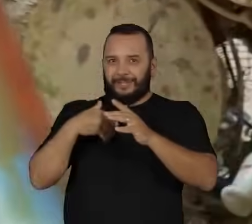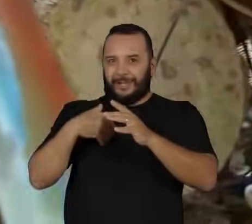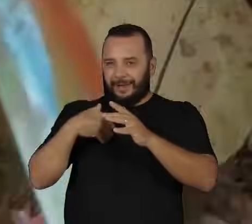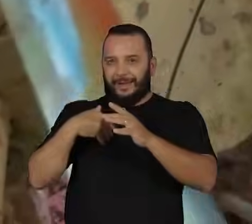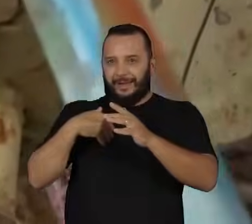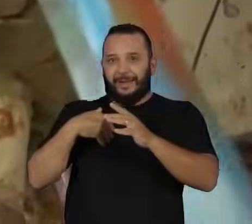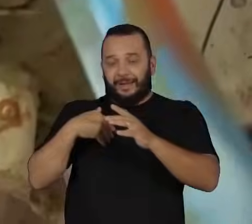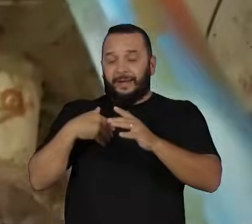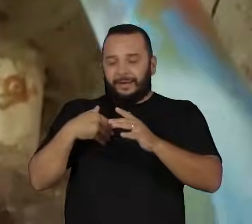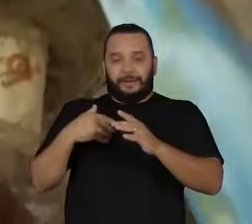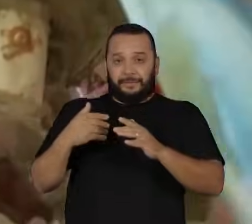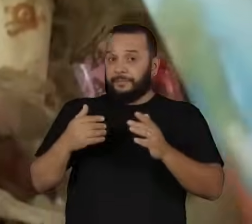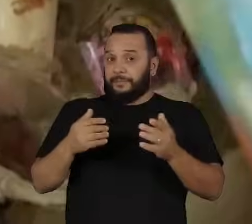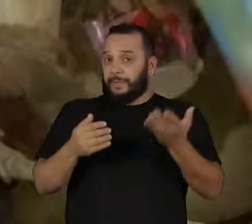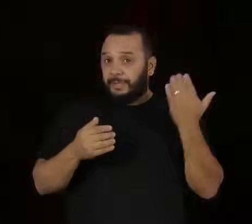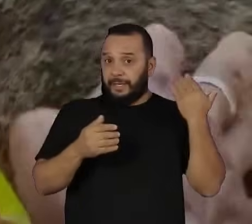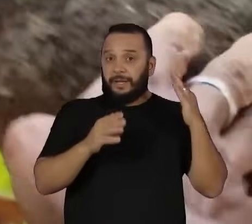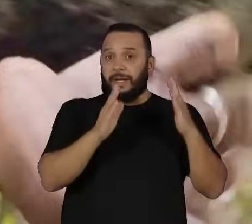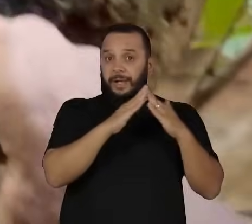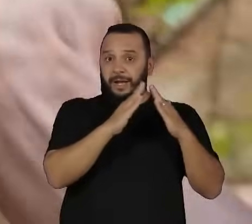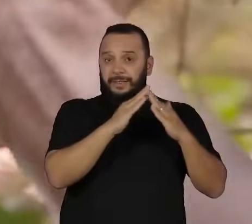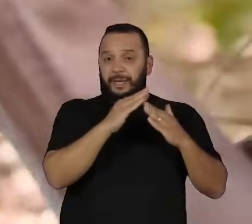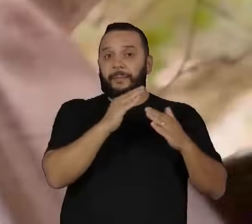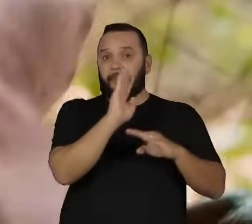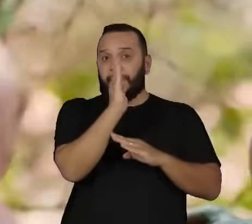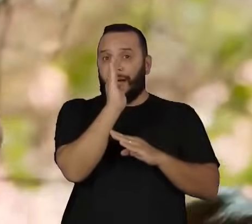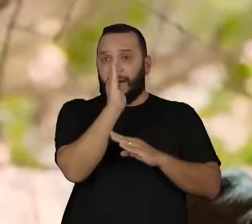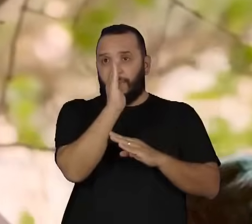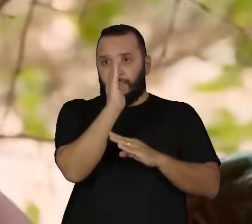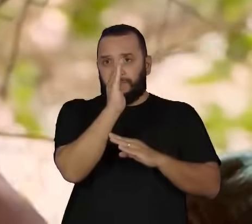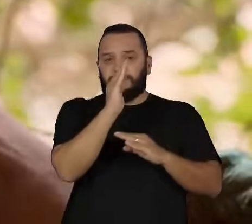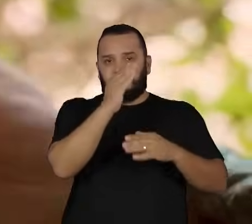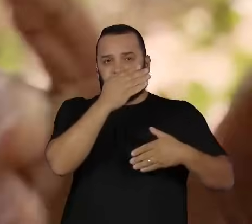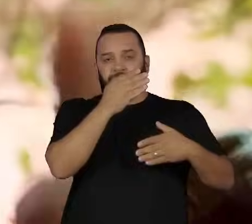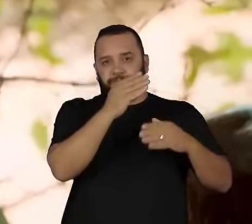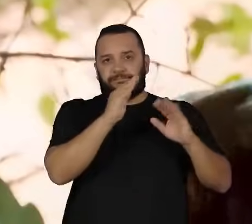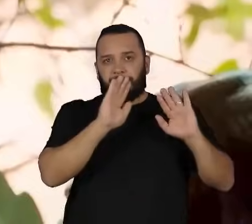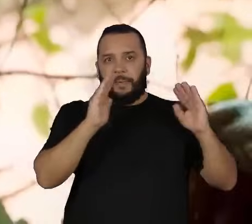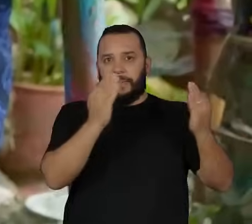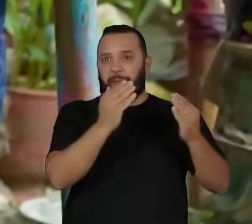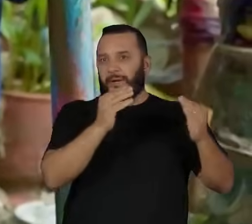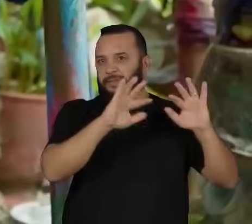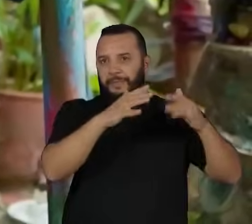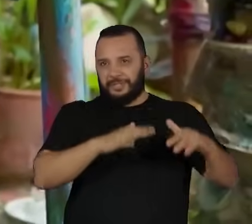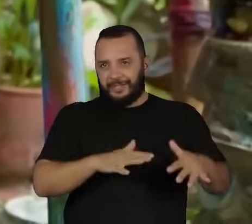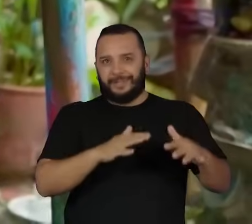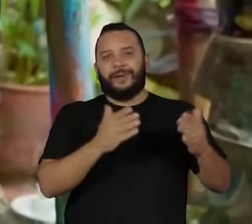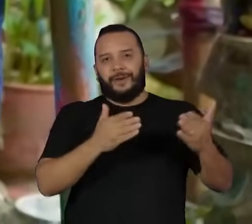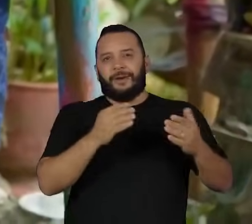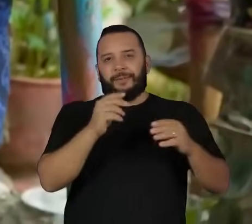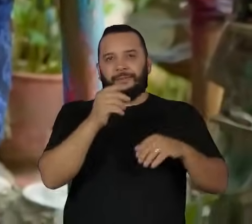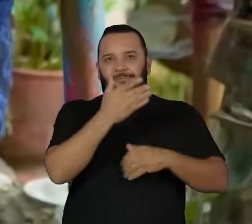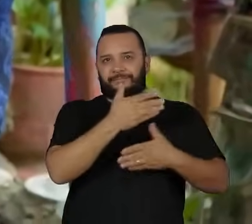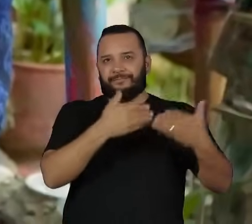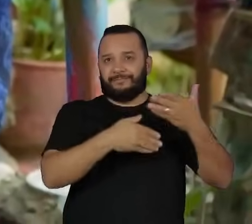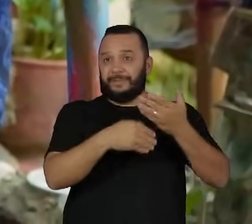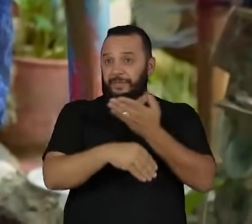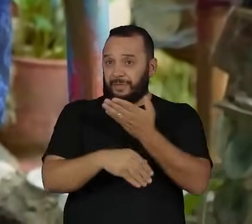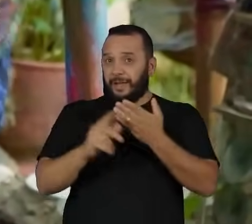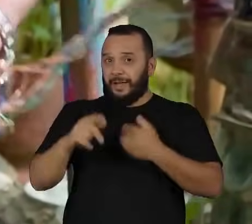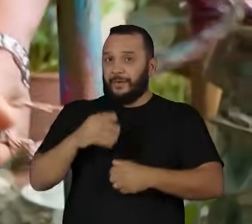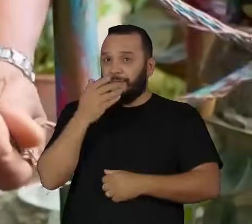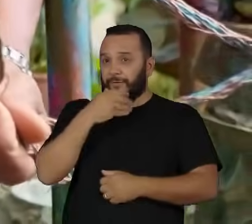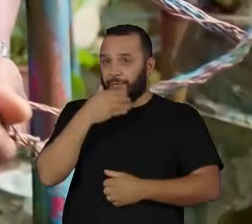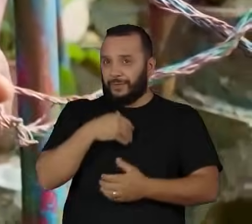casa de madeira era aqui, que foi de machado. Isso aqui é tipo uma fruta, tem umas castanhas dentro disso aqui, ó. Tá